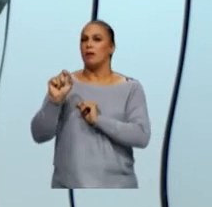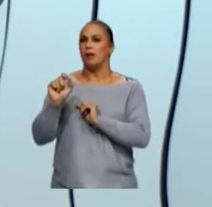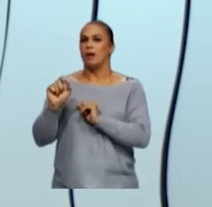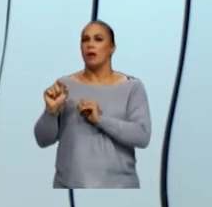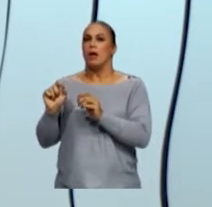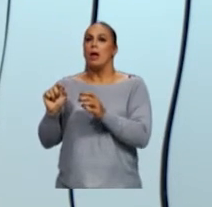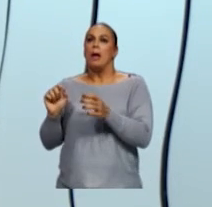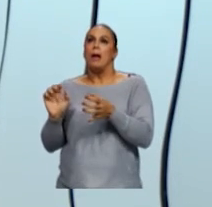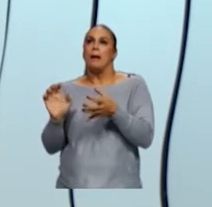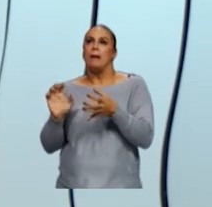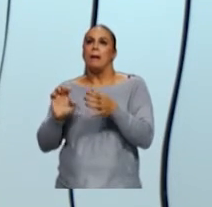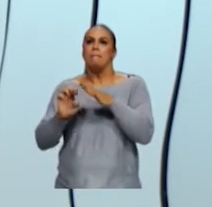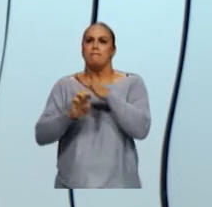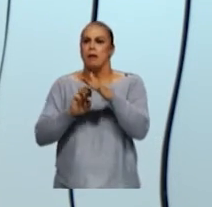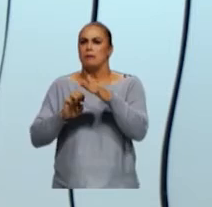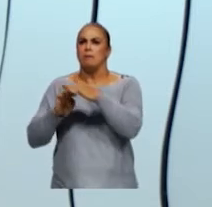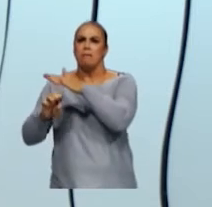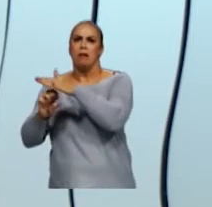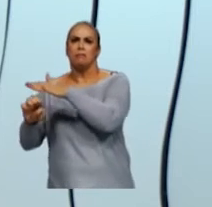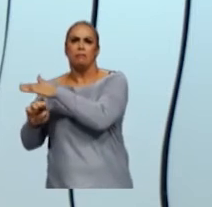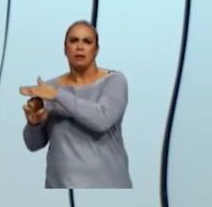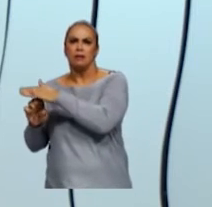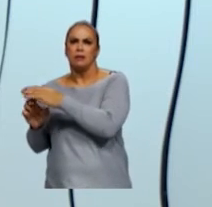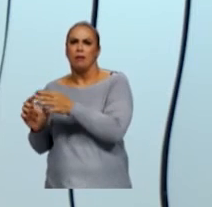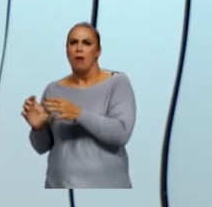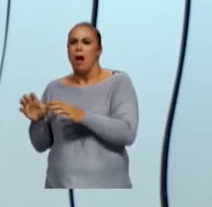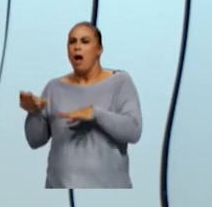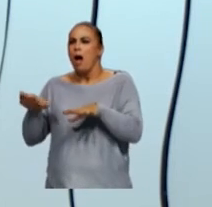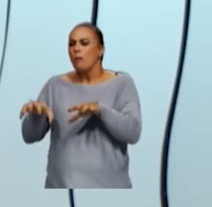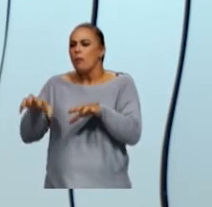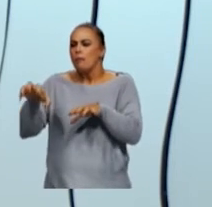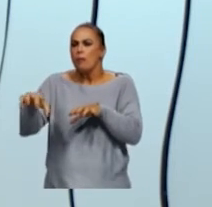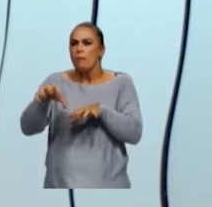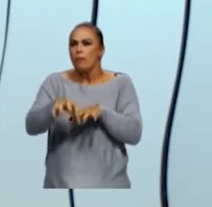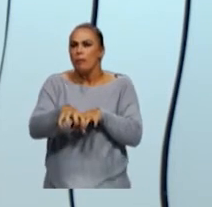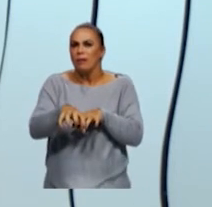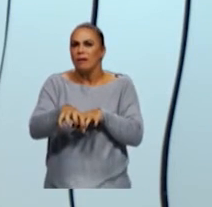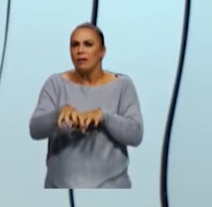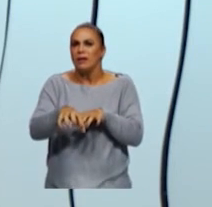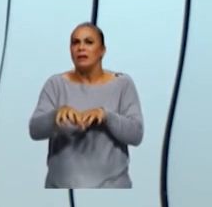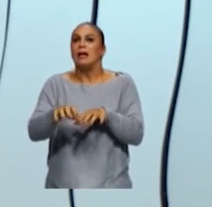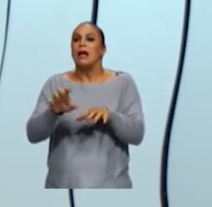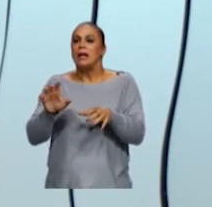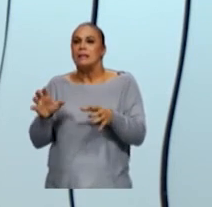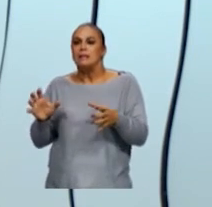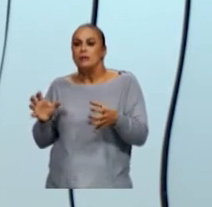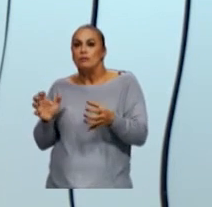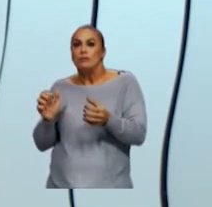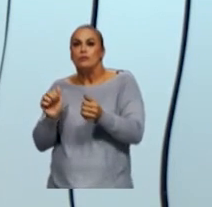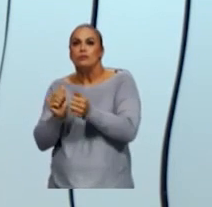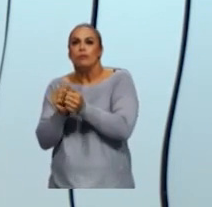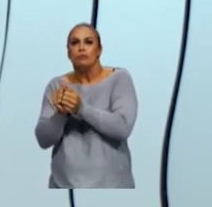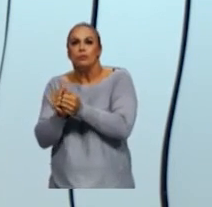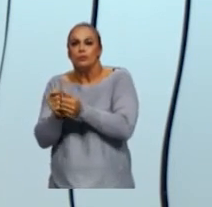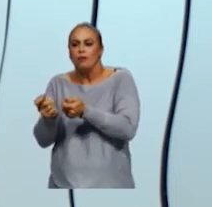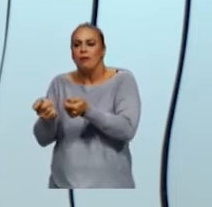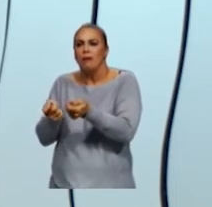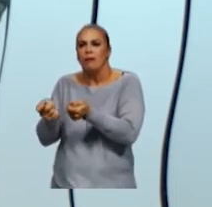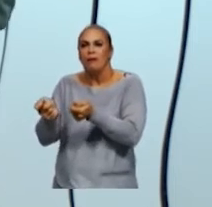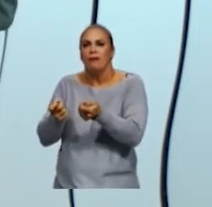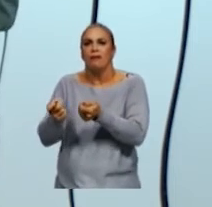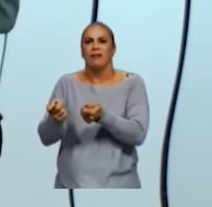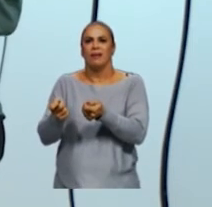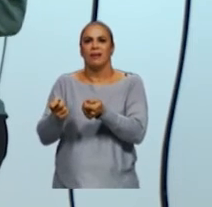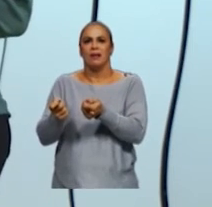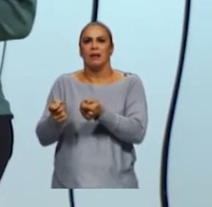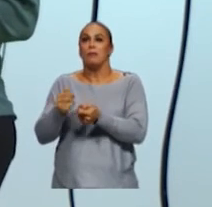o mercado de um determinado setor. Se a gente pensa o alimentício, por exemplo, dos embutidos, aí pensando Sadia e